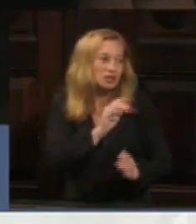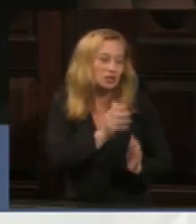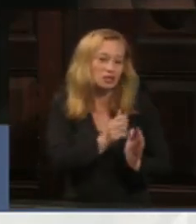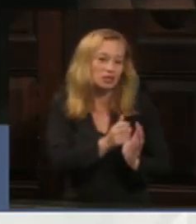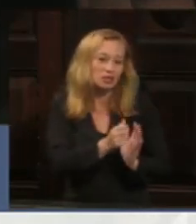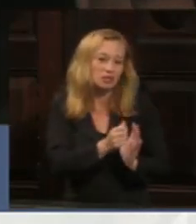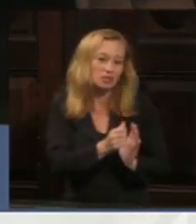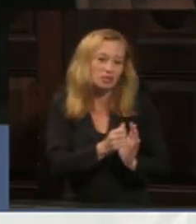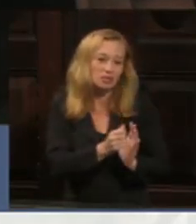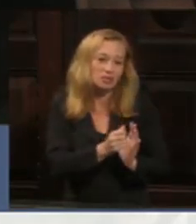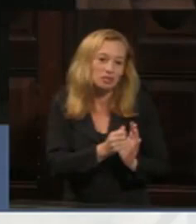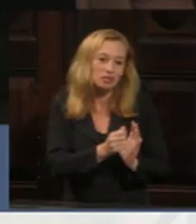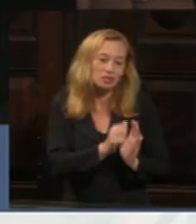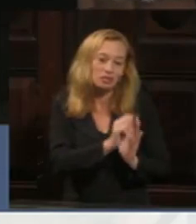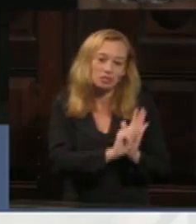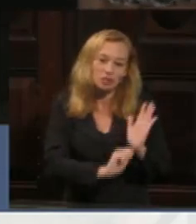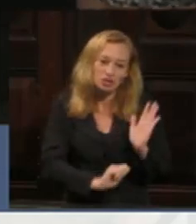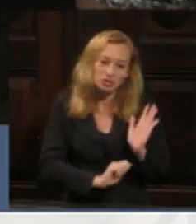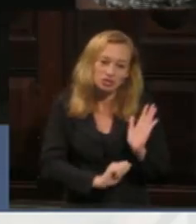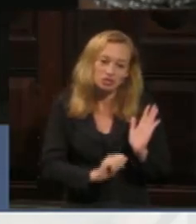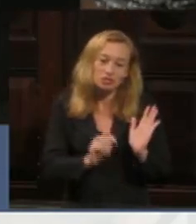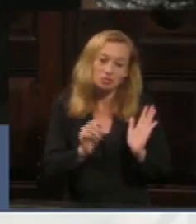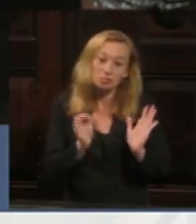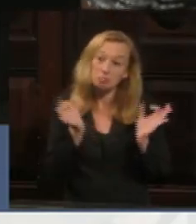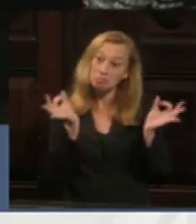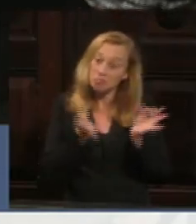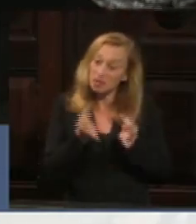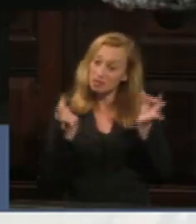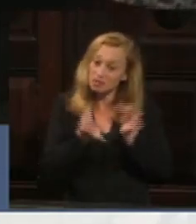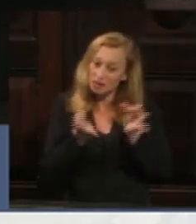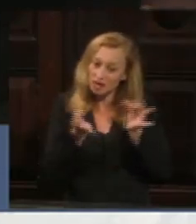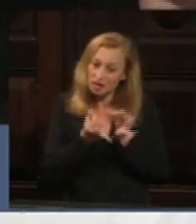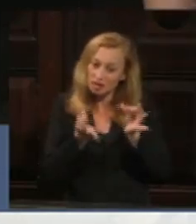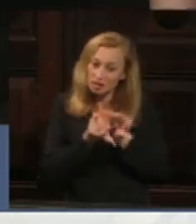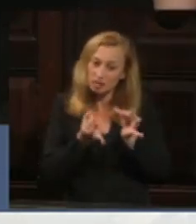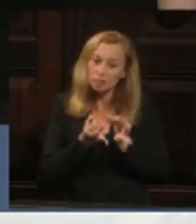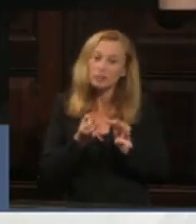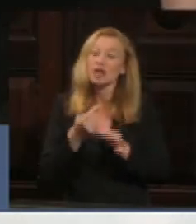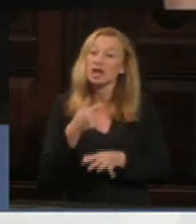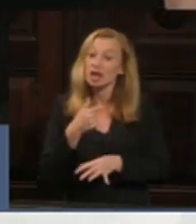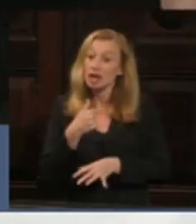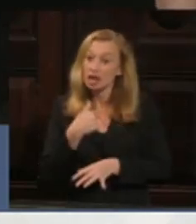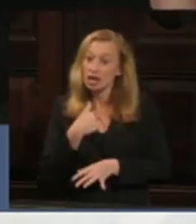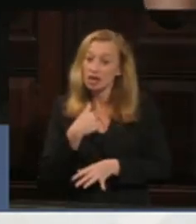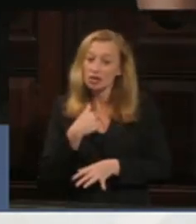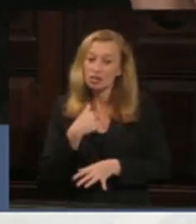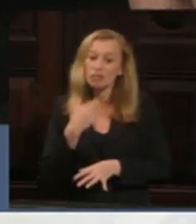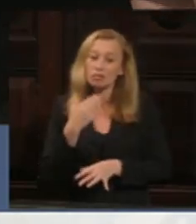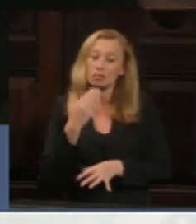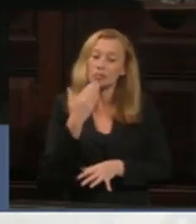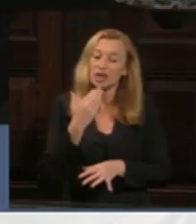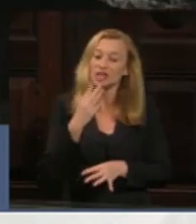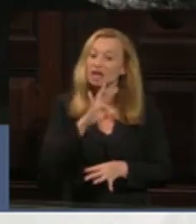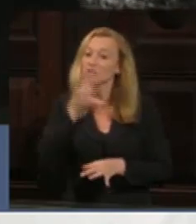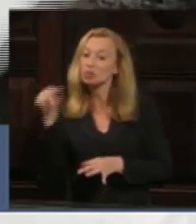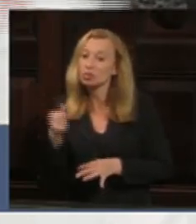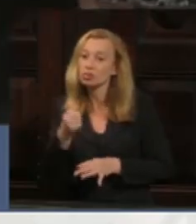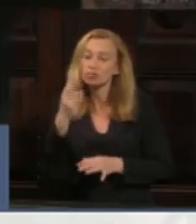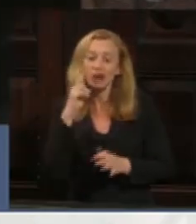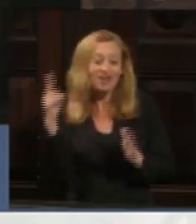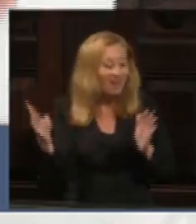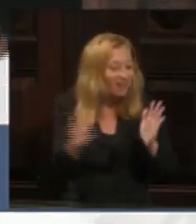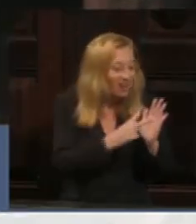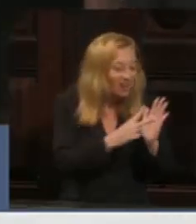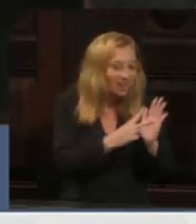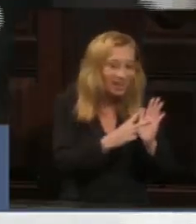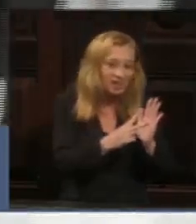Eu recomendo todo mundo dedicar Enorme. 10, 15 minutos para ler aquela matéria e entender o que está